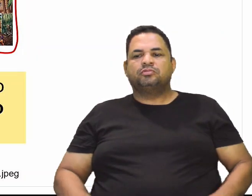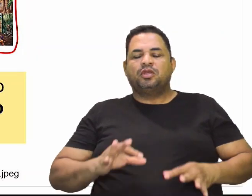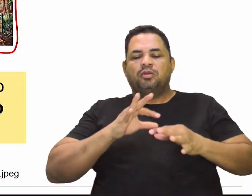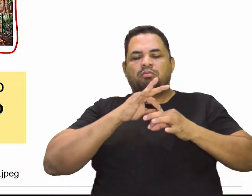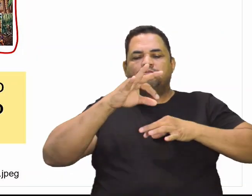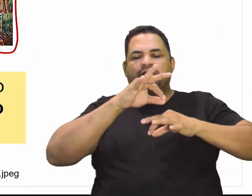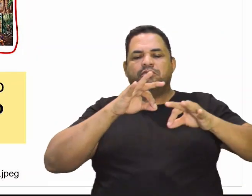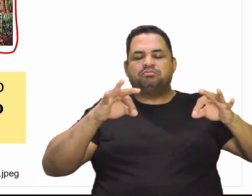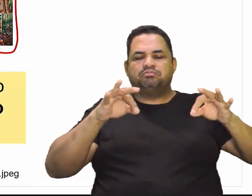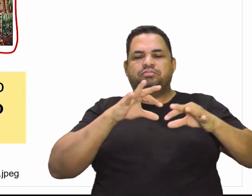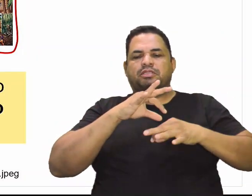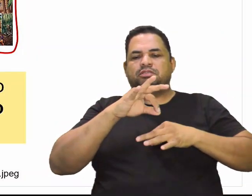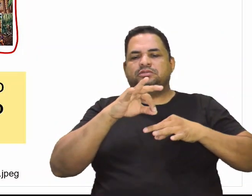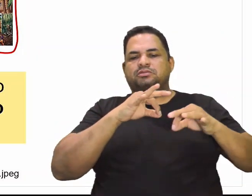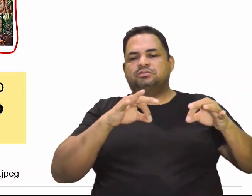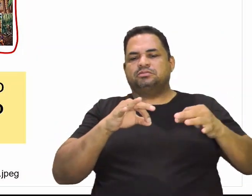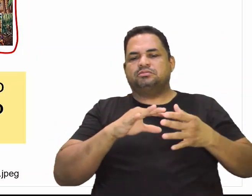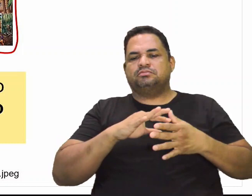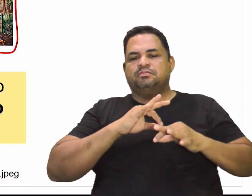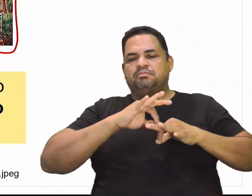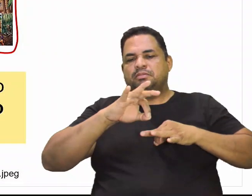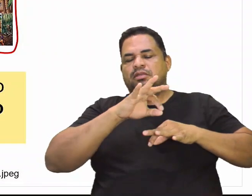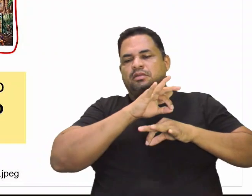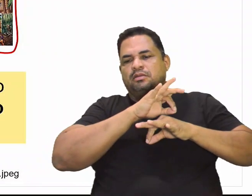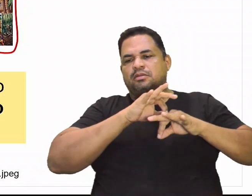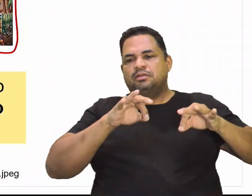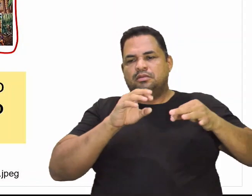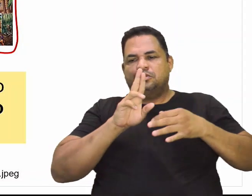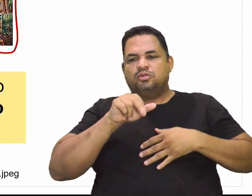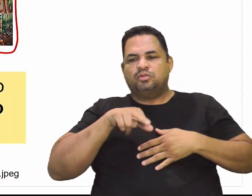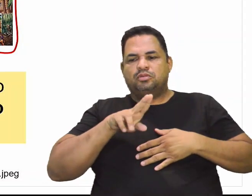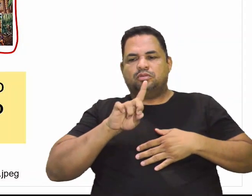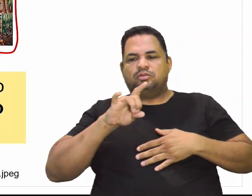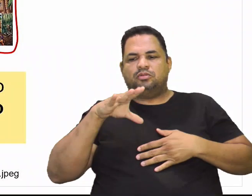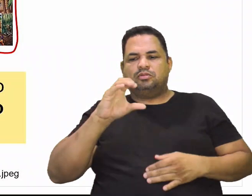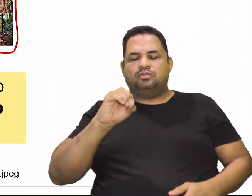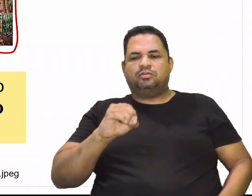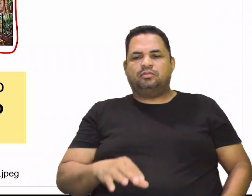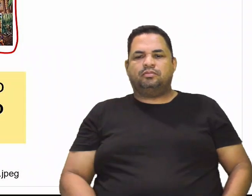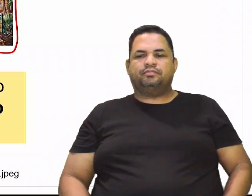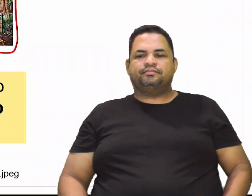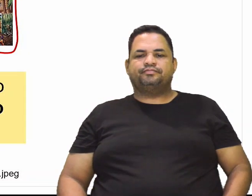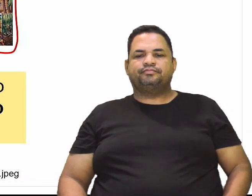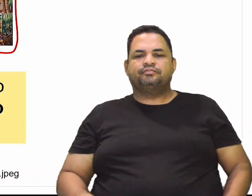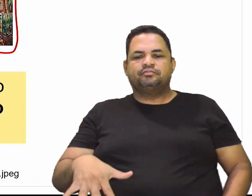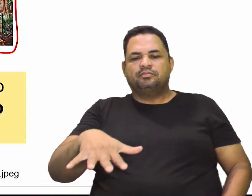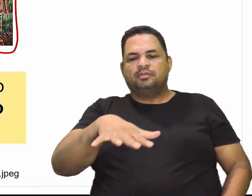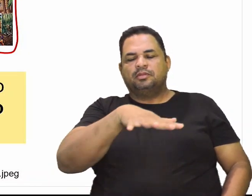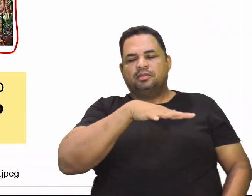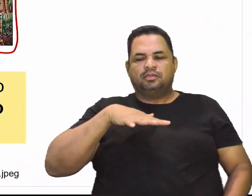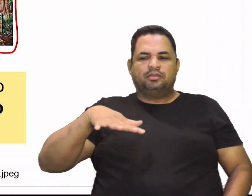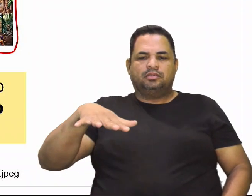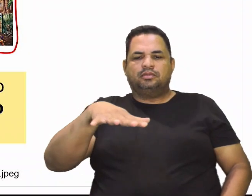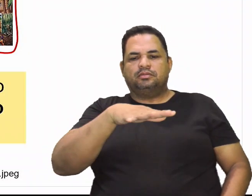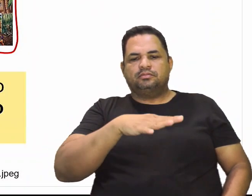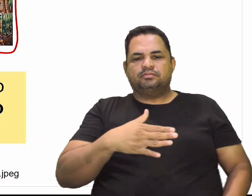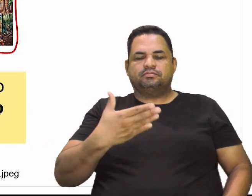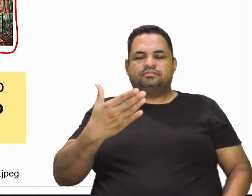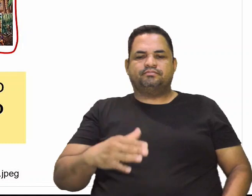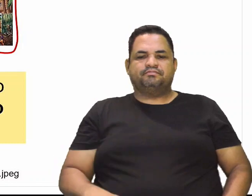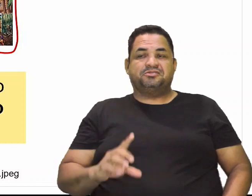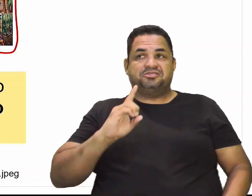denominou o Egito como o chamado dádiva do Nilo. Aquela região ali. É uma bênção para o